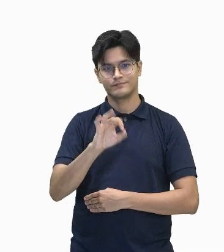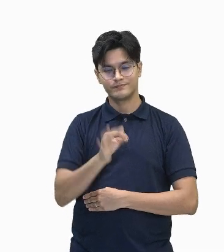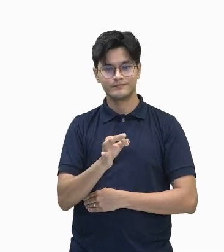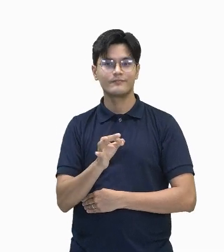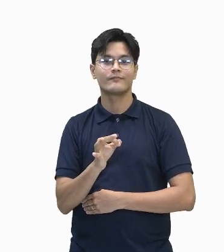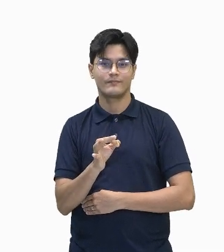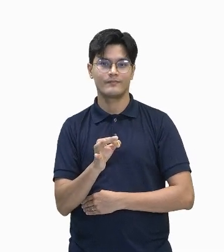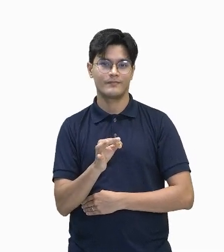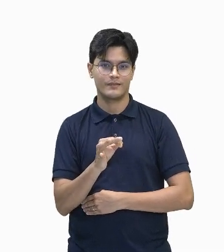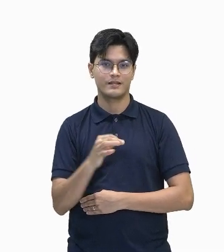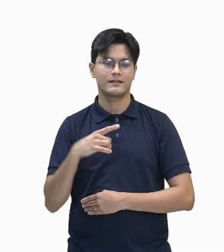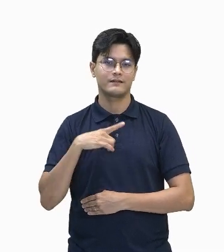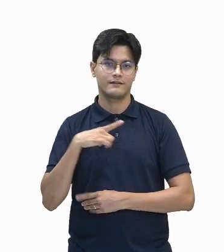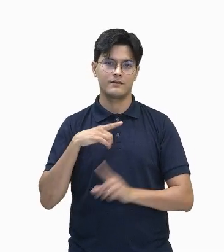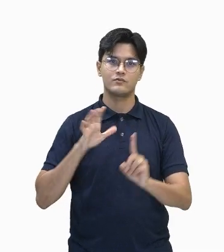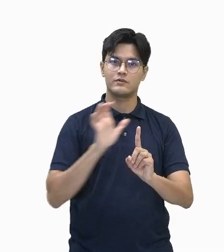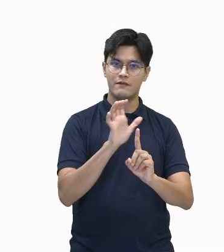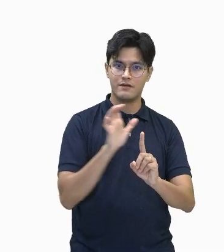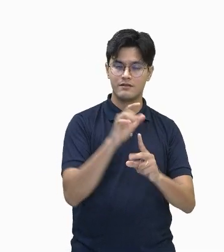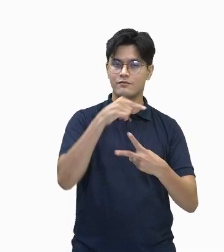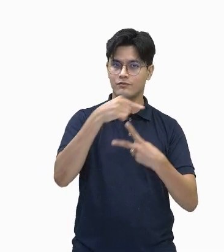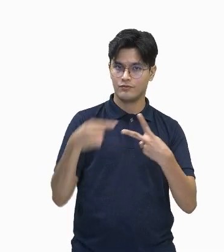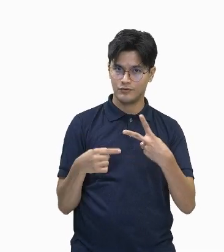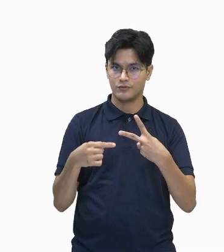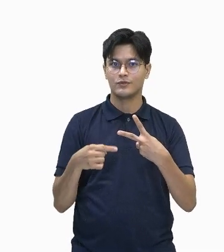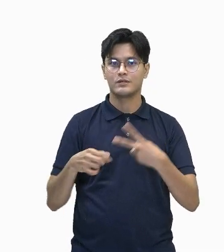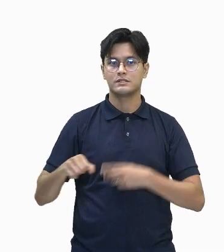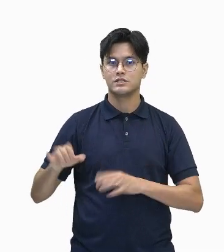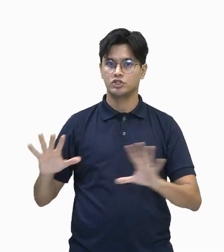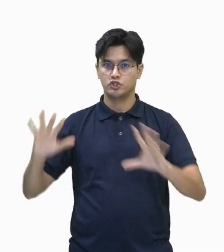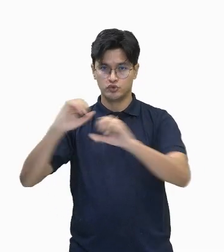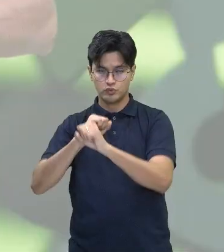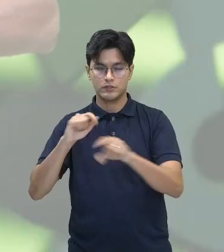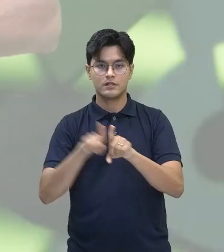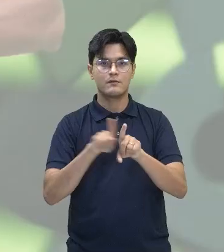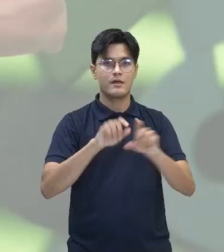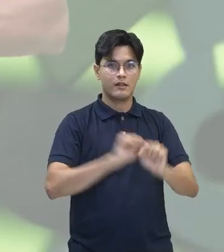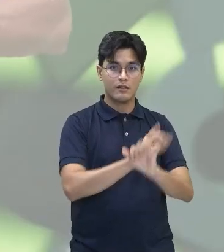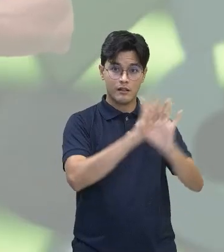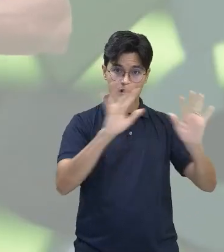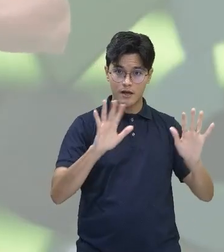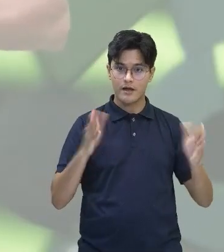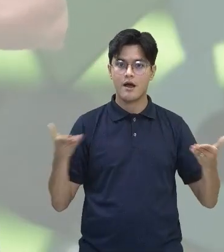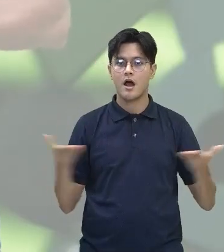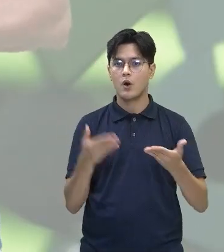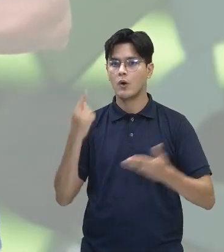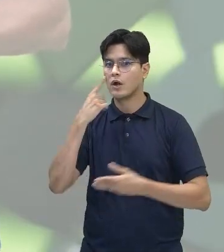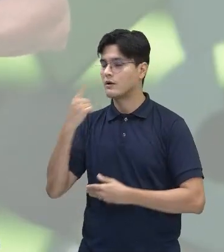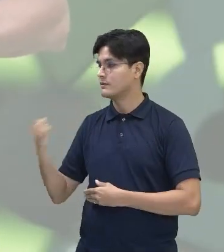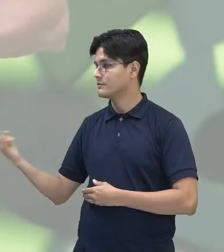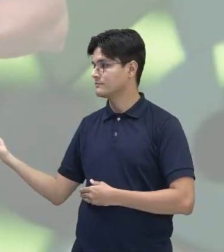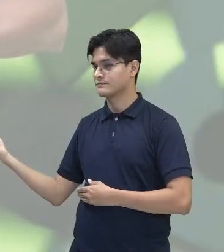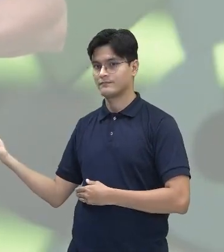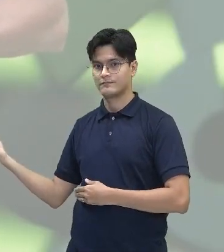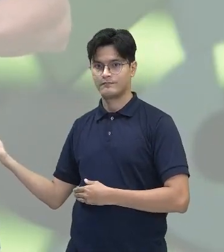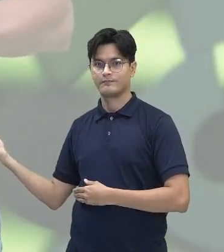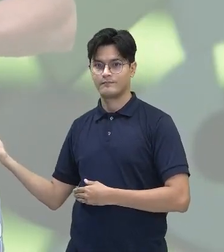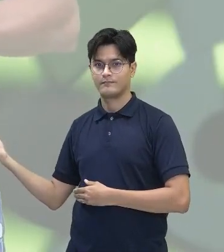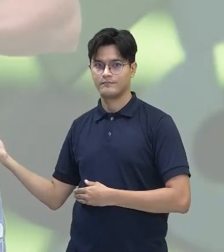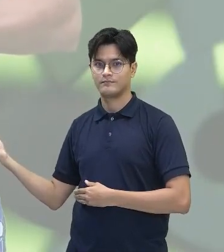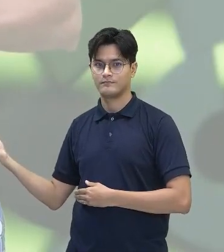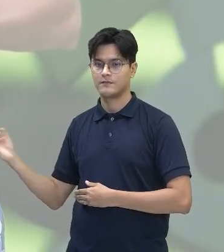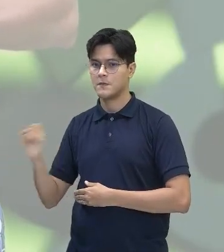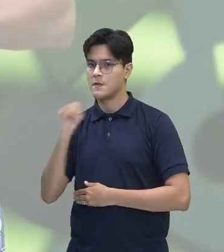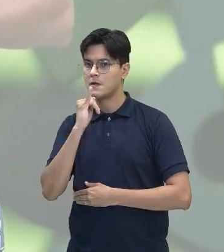a interferência destrutiva. Você vai ver aqui agora, ao meu lado, que nós temos aí exatamente essa situação.